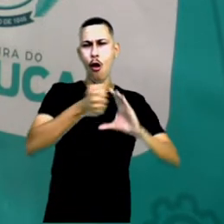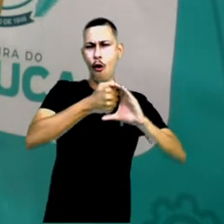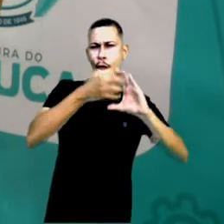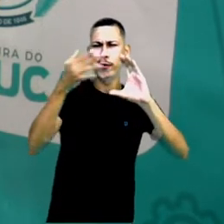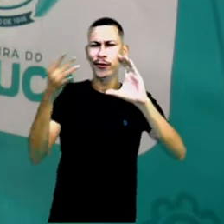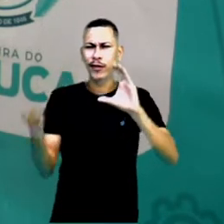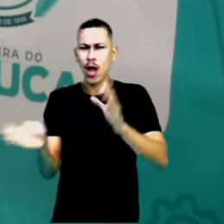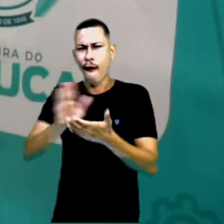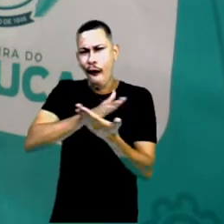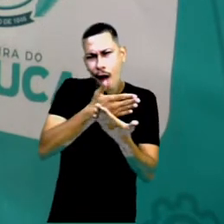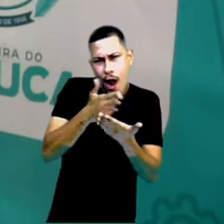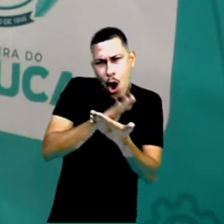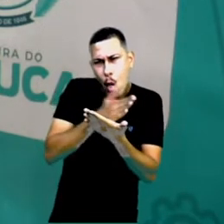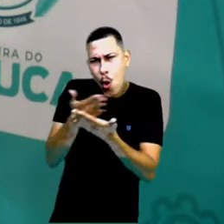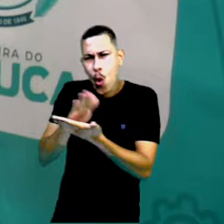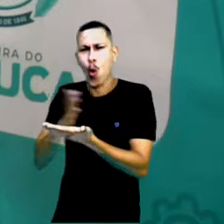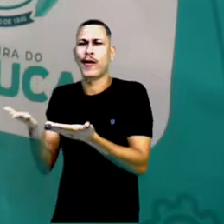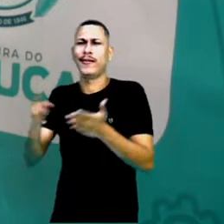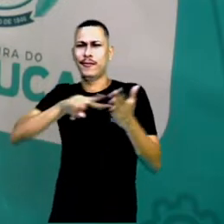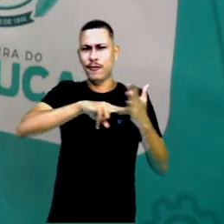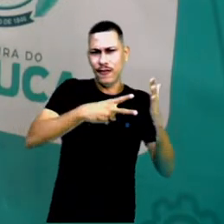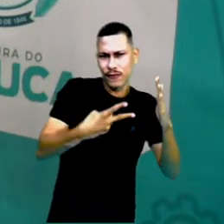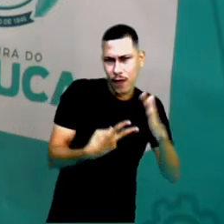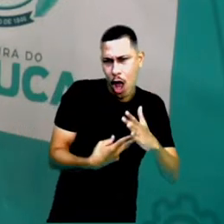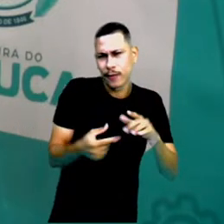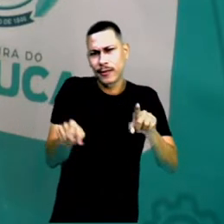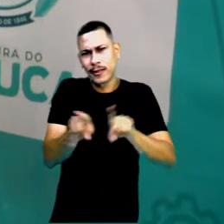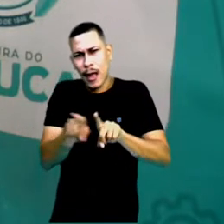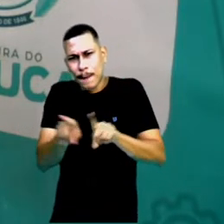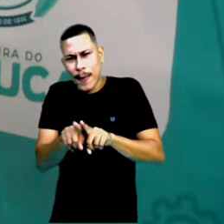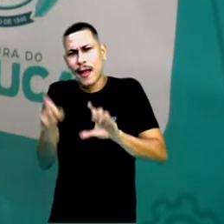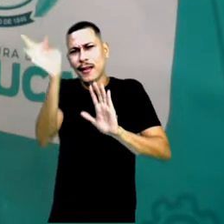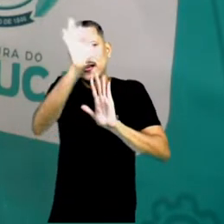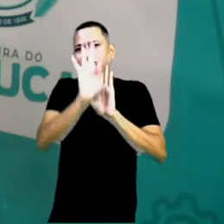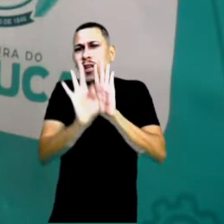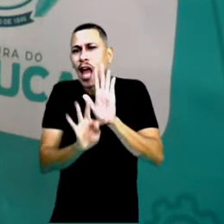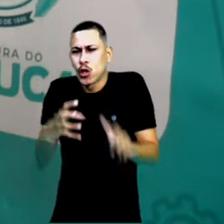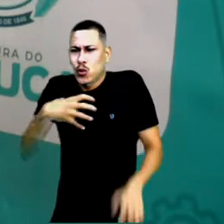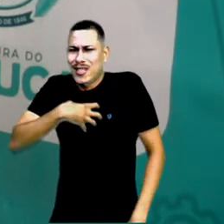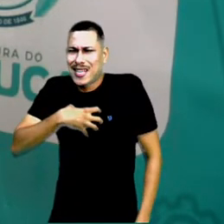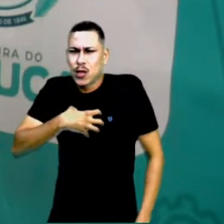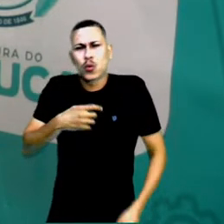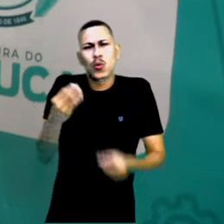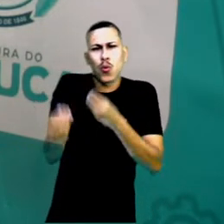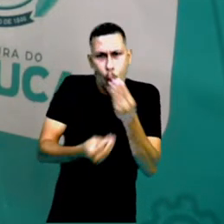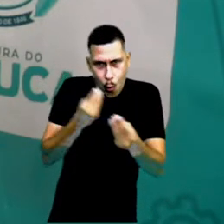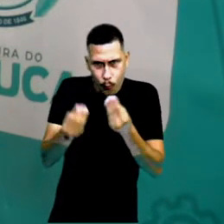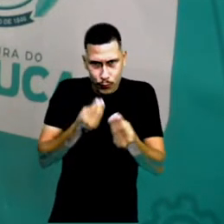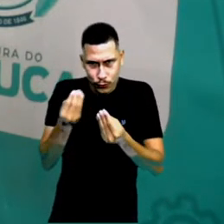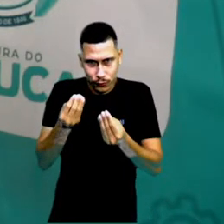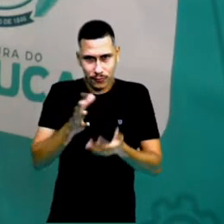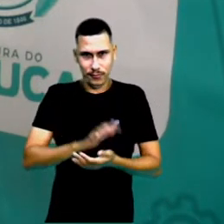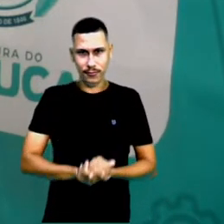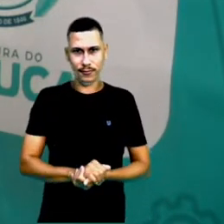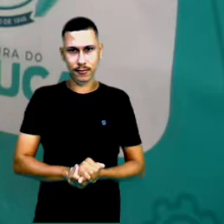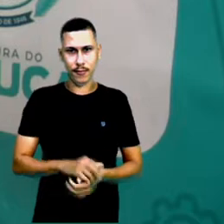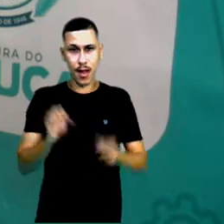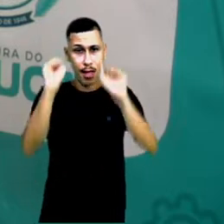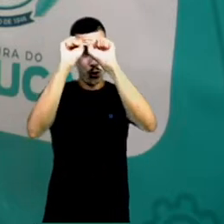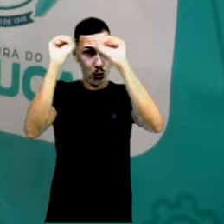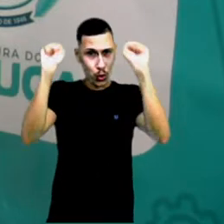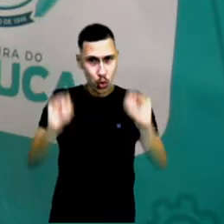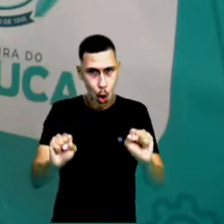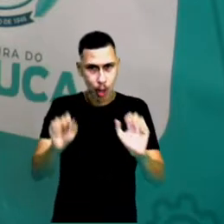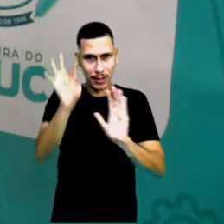características composicionais e estilísticas desses textos Ou seja quando eles são construídos né é tanto na estrutura